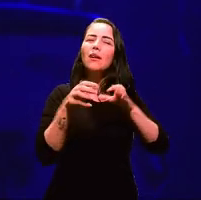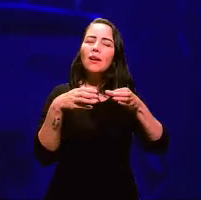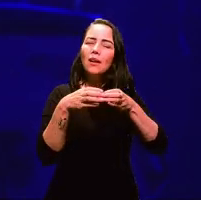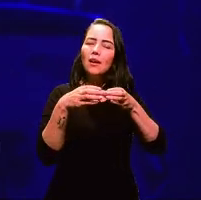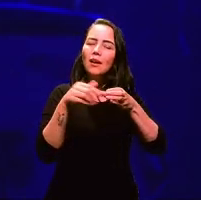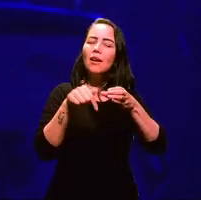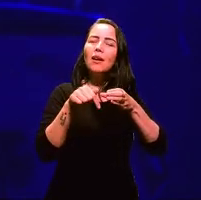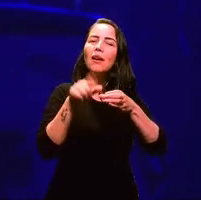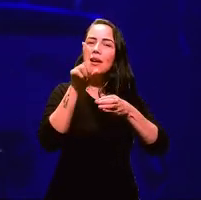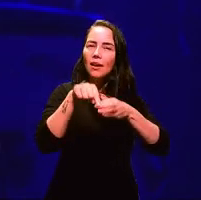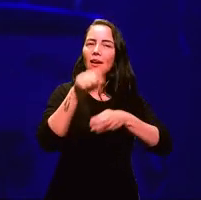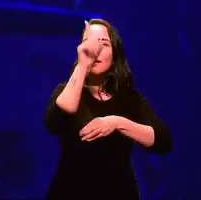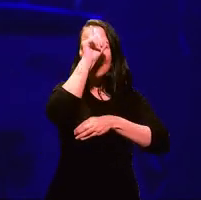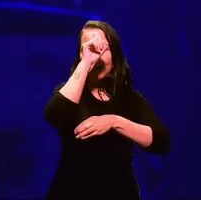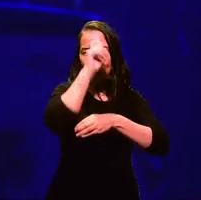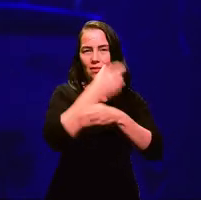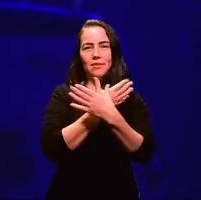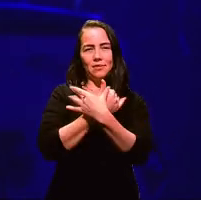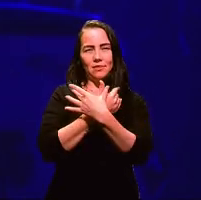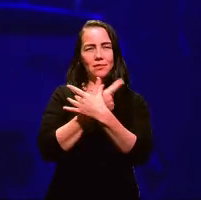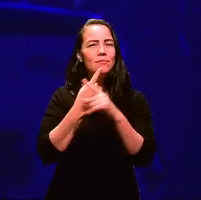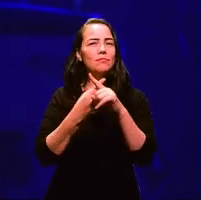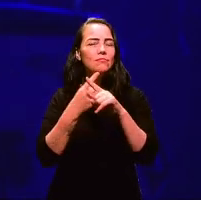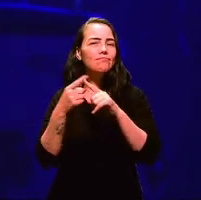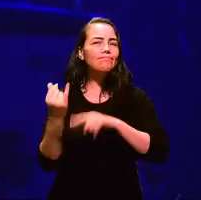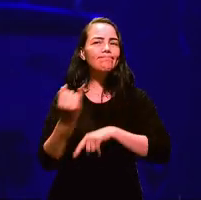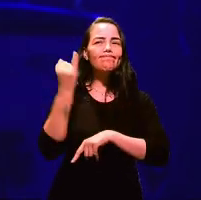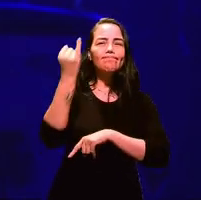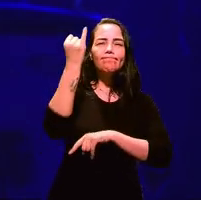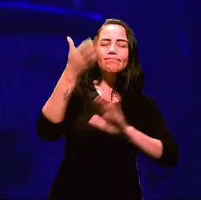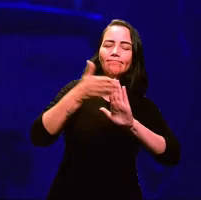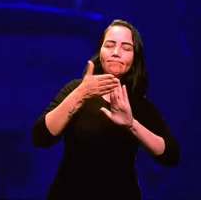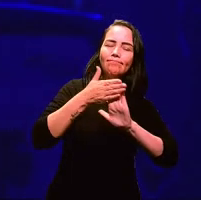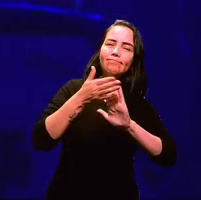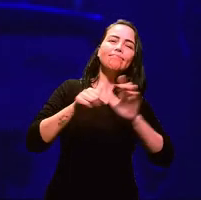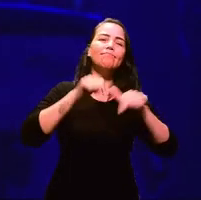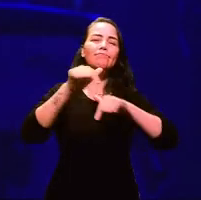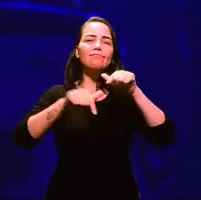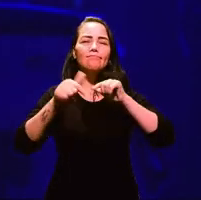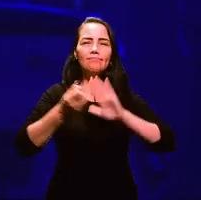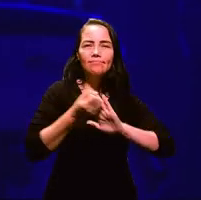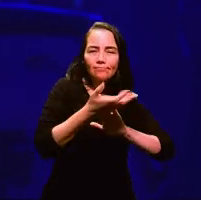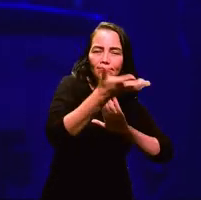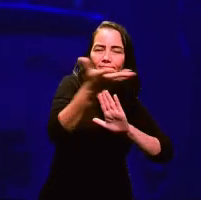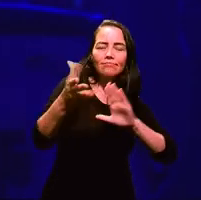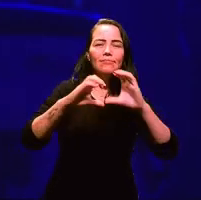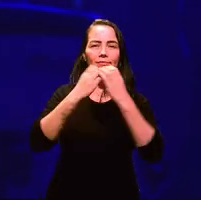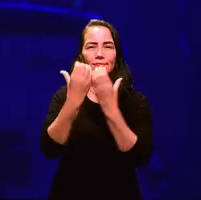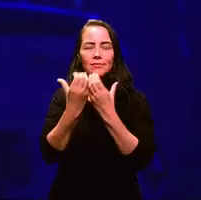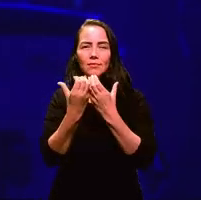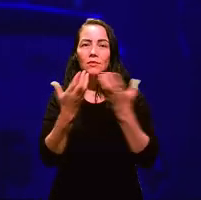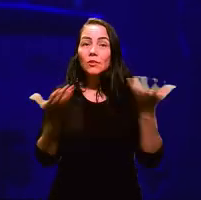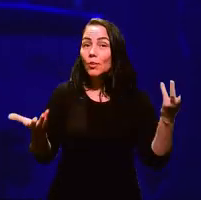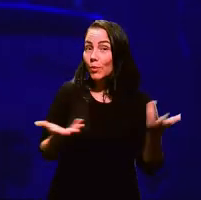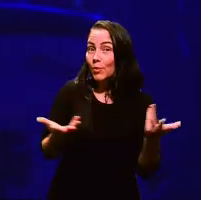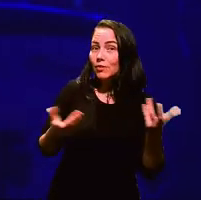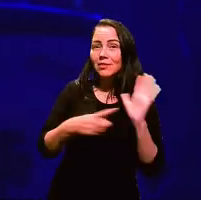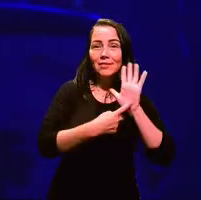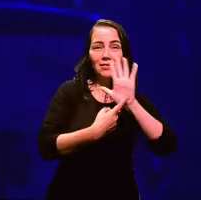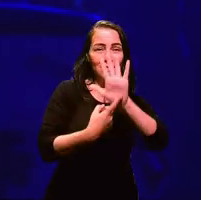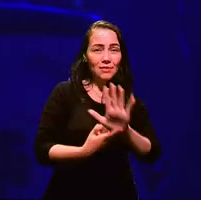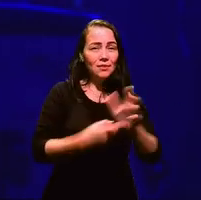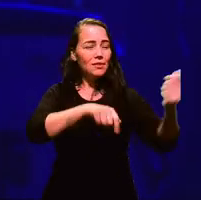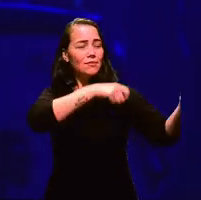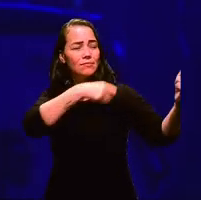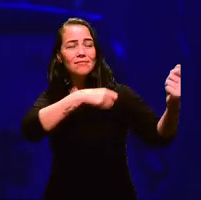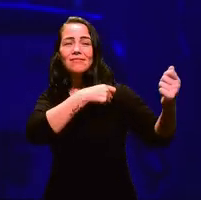José, pelos importantes serviços prestados à comunidade. Dedicamos o concerto de hoje